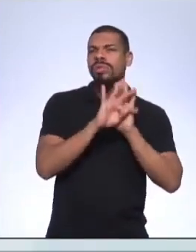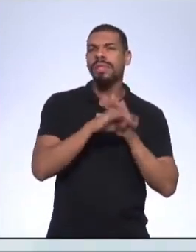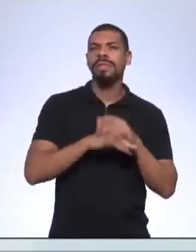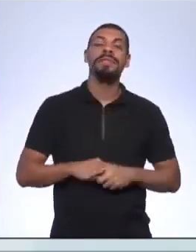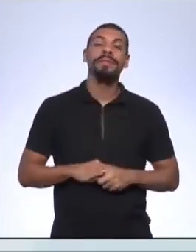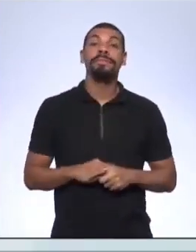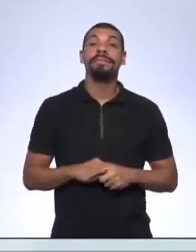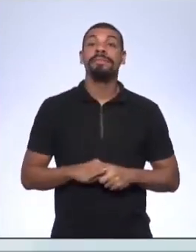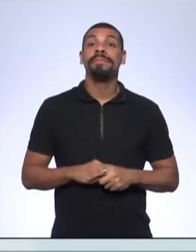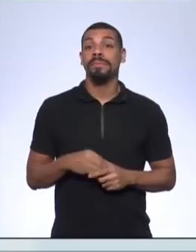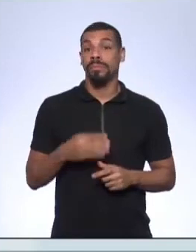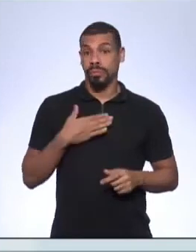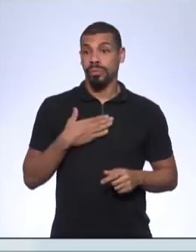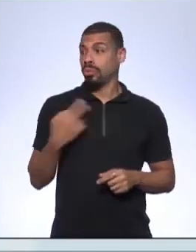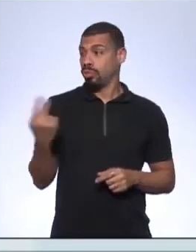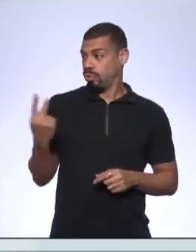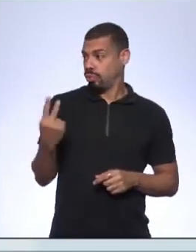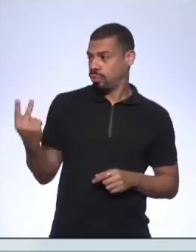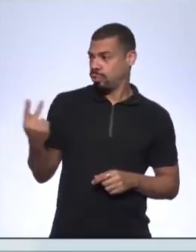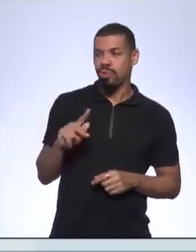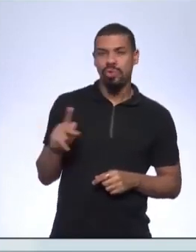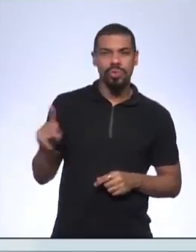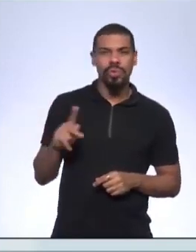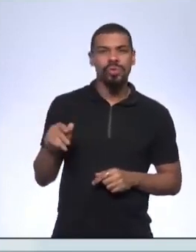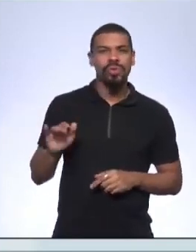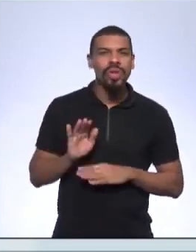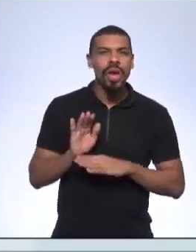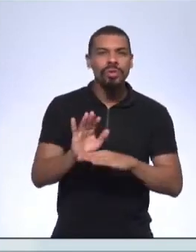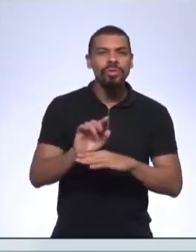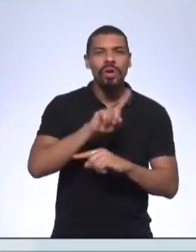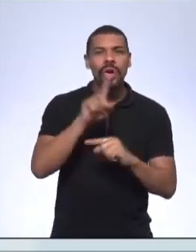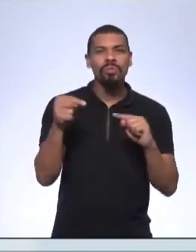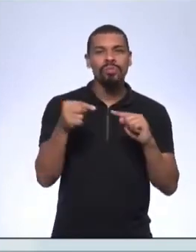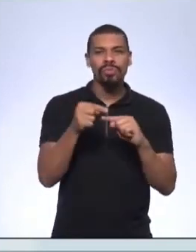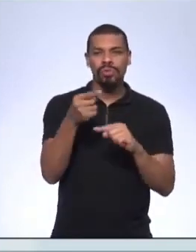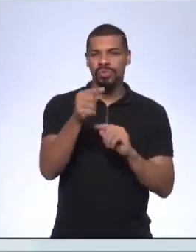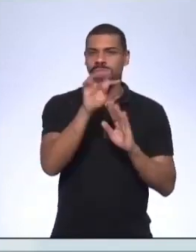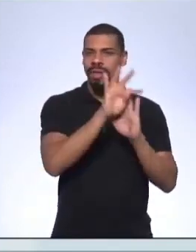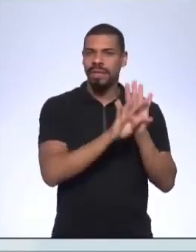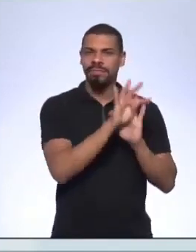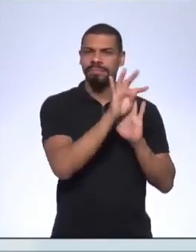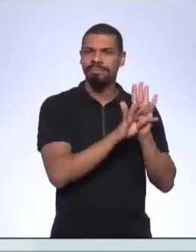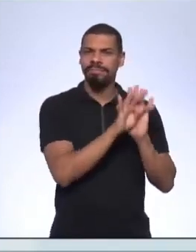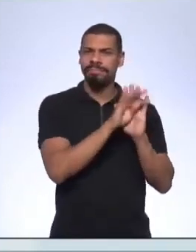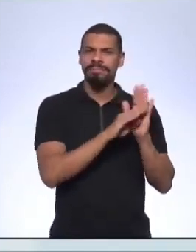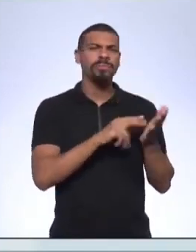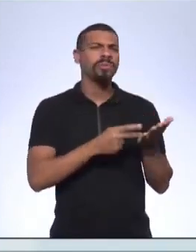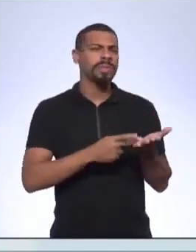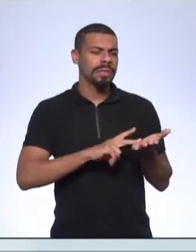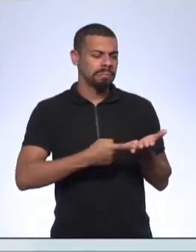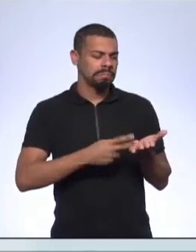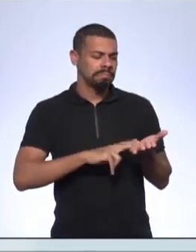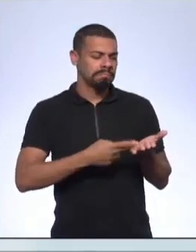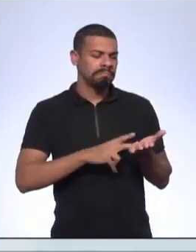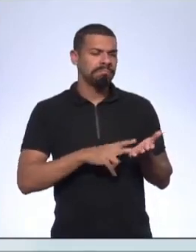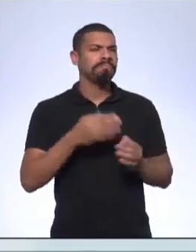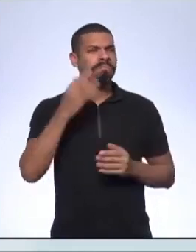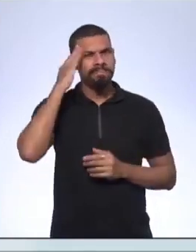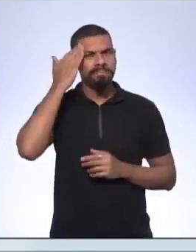e eu pretendo, com a ajuda do Ed Joel aqui, ajudar você com essa leitura do texto, fazer uma interpretação bacana, fazer